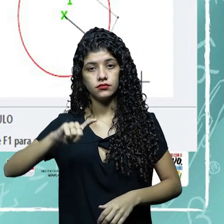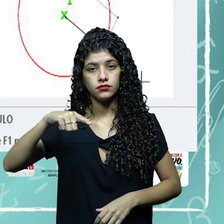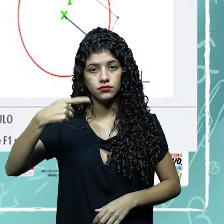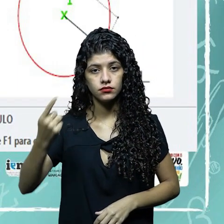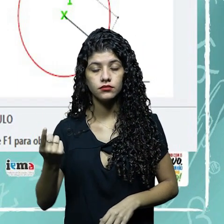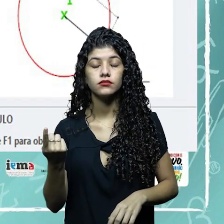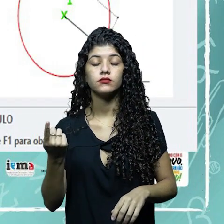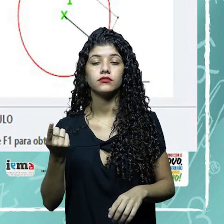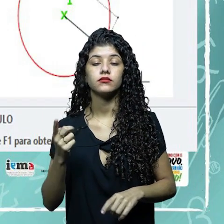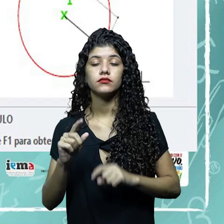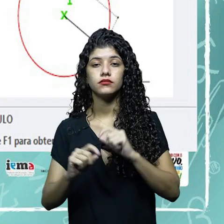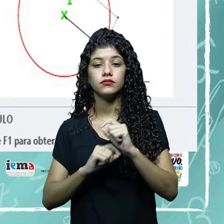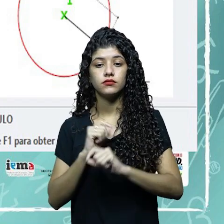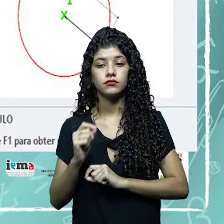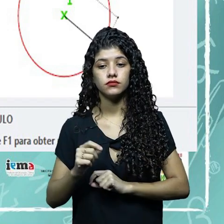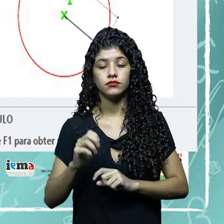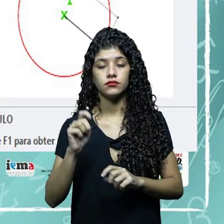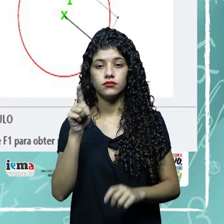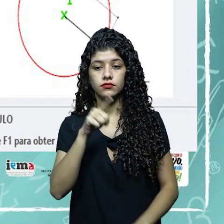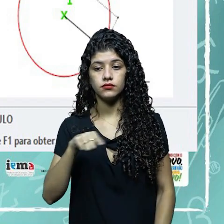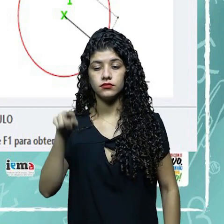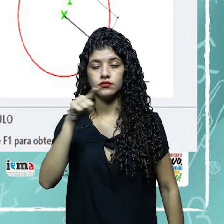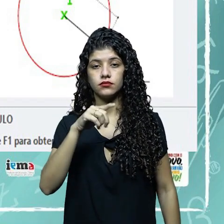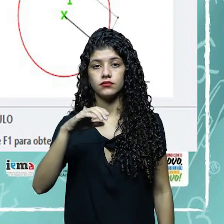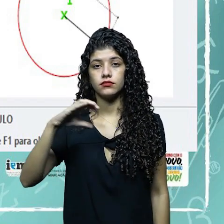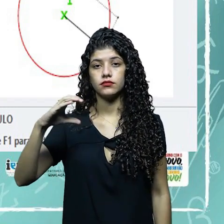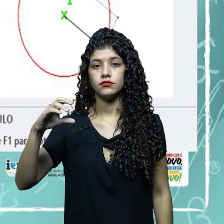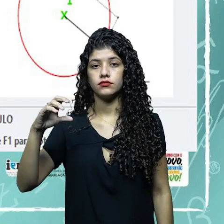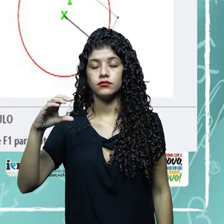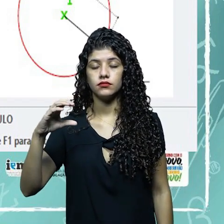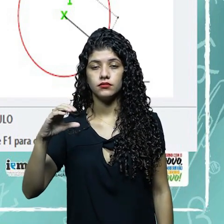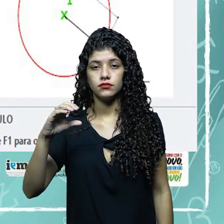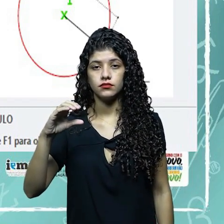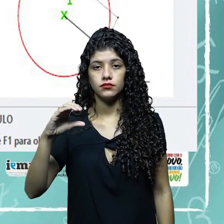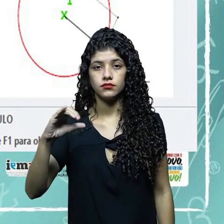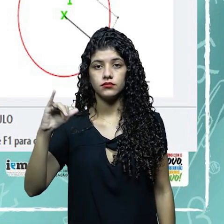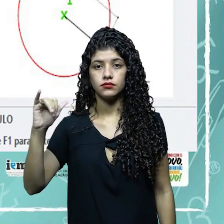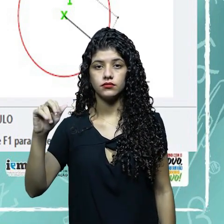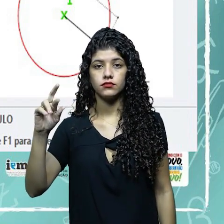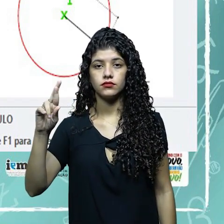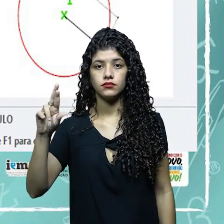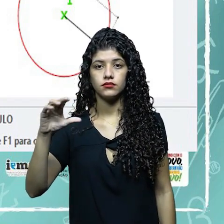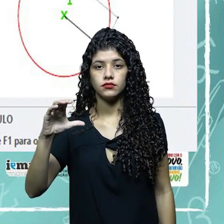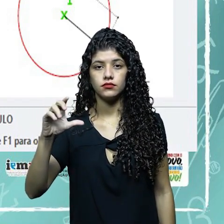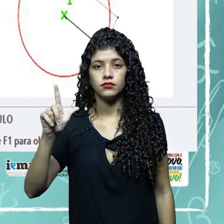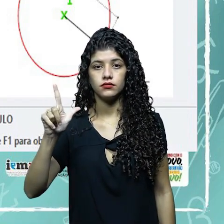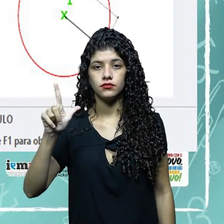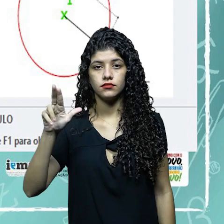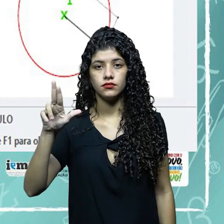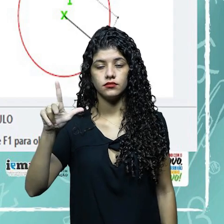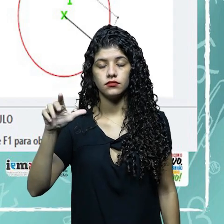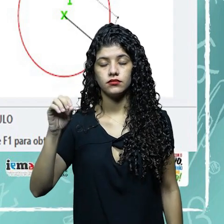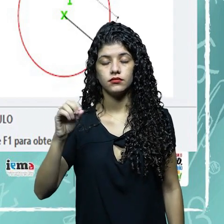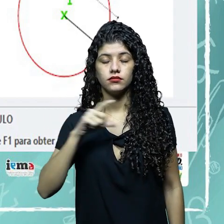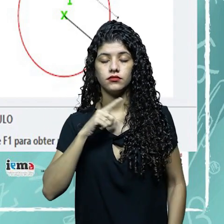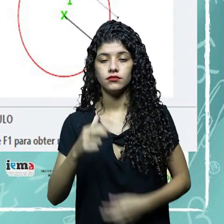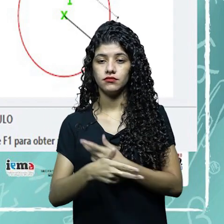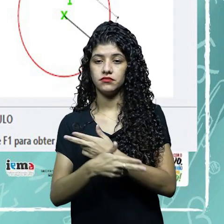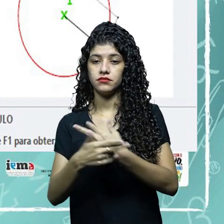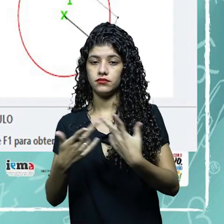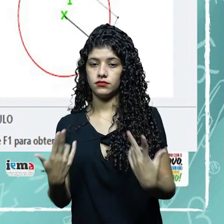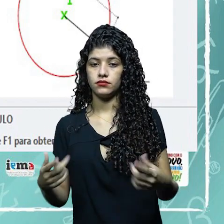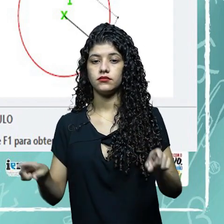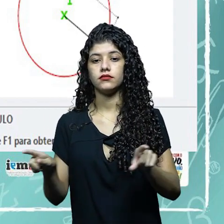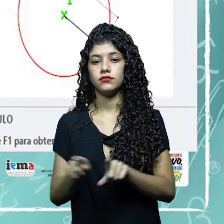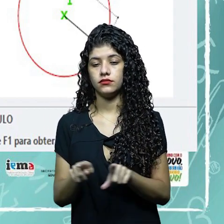próximo comando é o comando círculo, tá? Então, esse comando também, eu também tenho outras opções, muitas opções